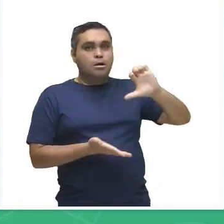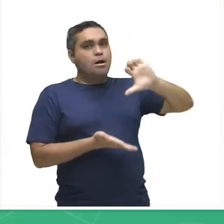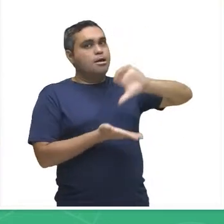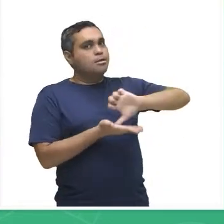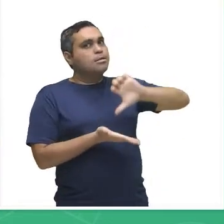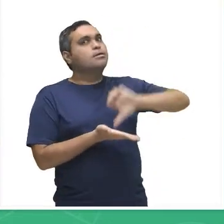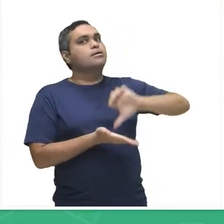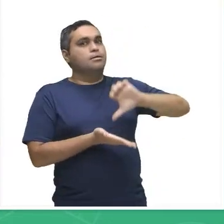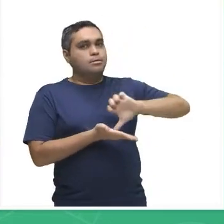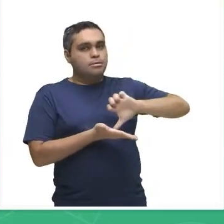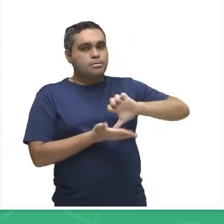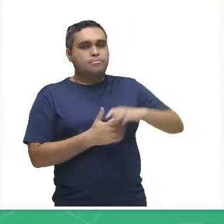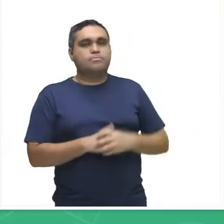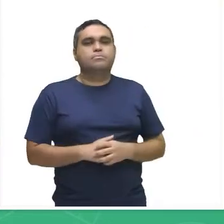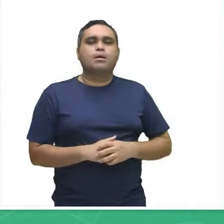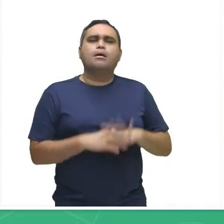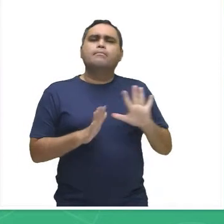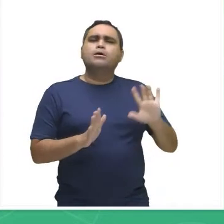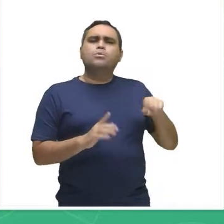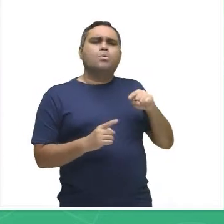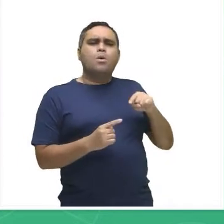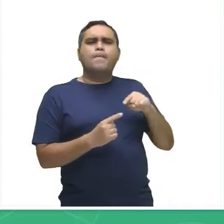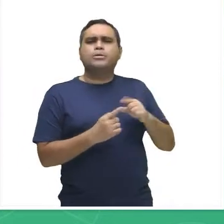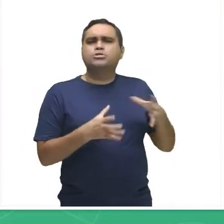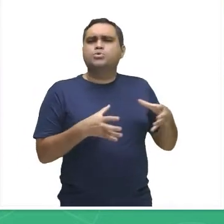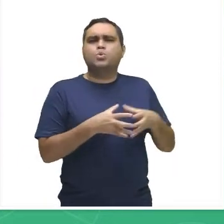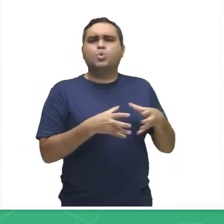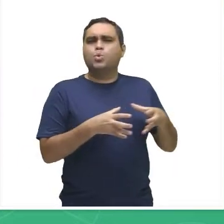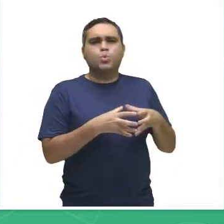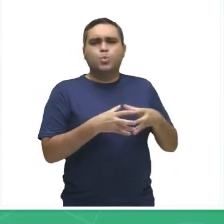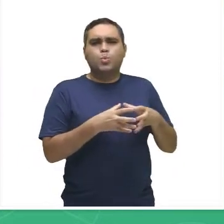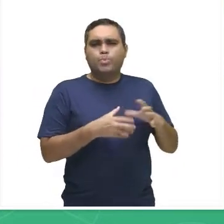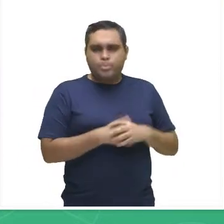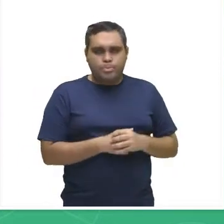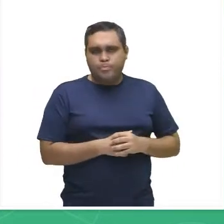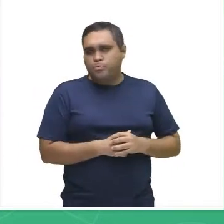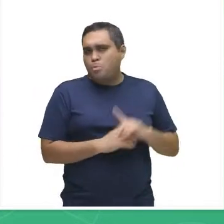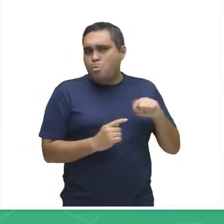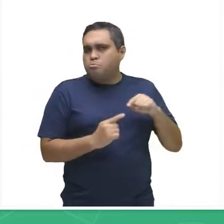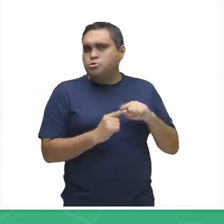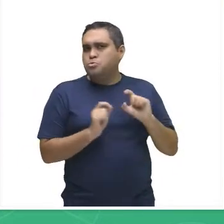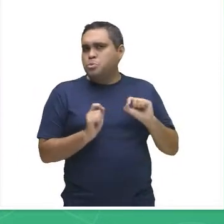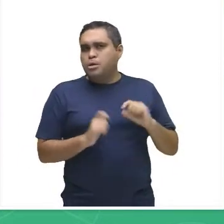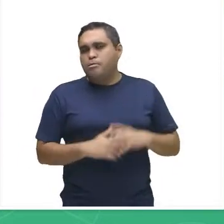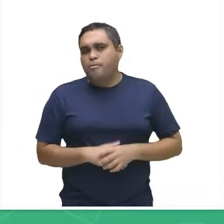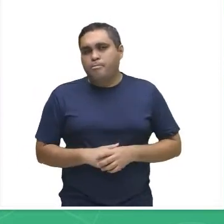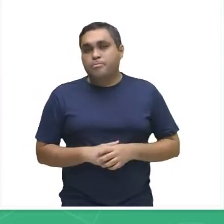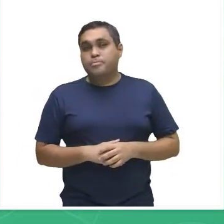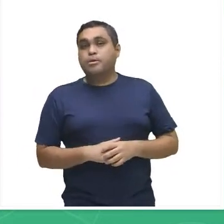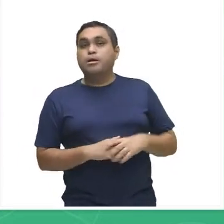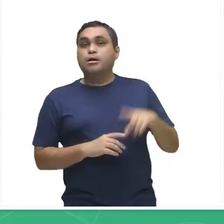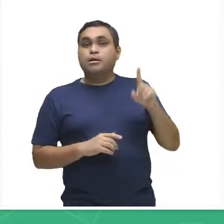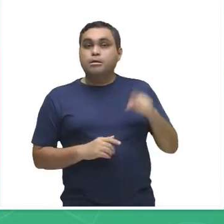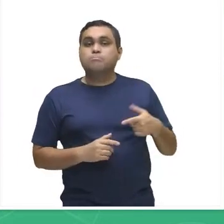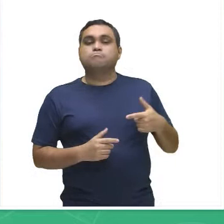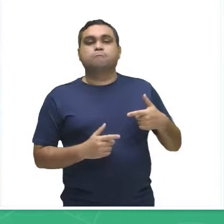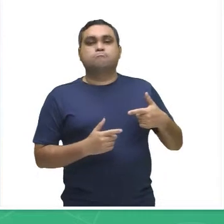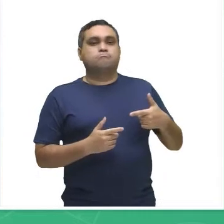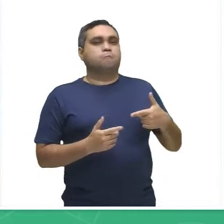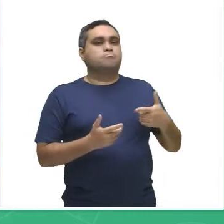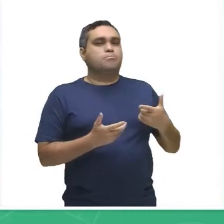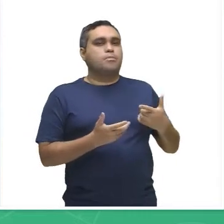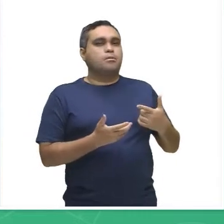entender qual é o objetivo da formação da Liga de Delos, né? Unir forças